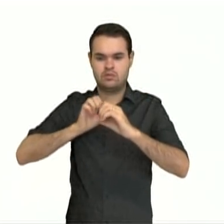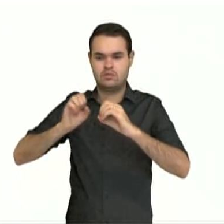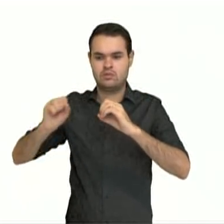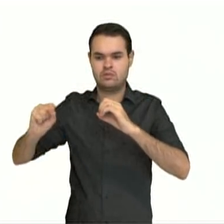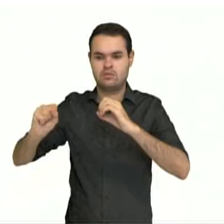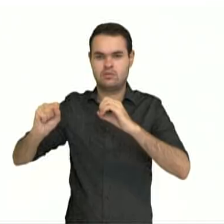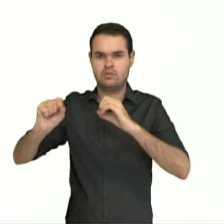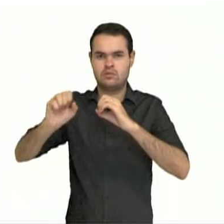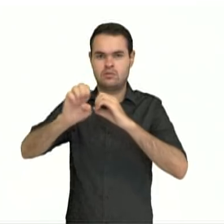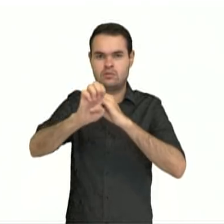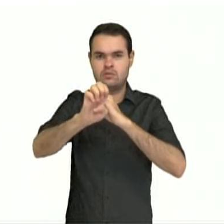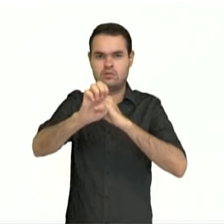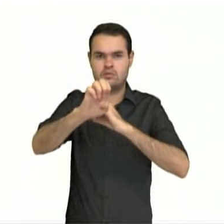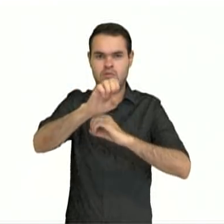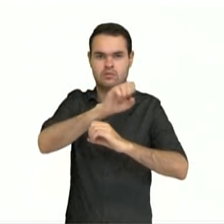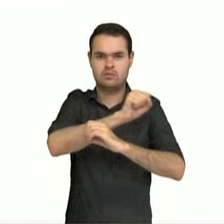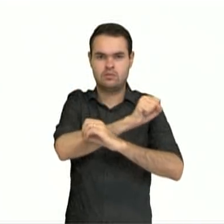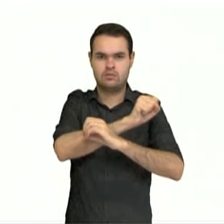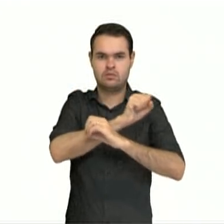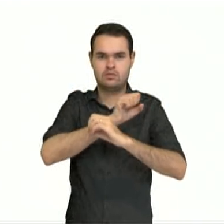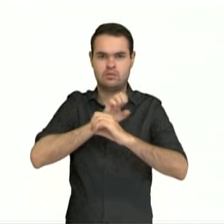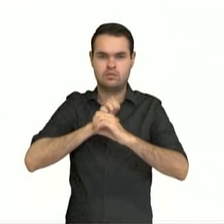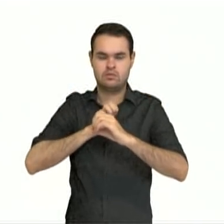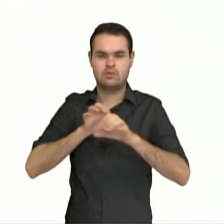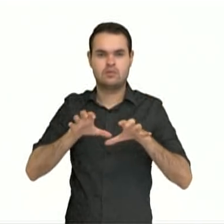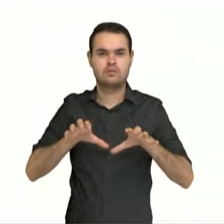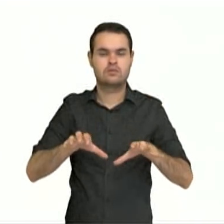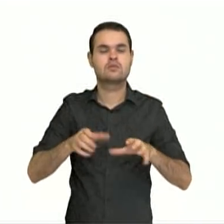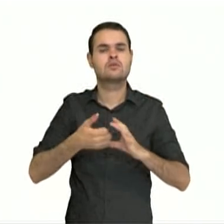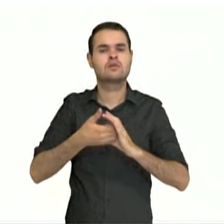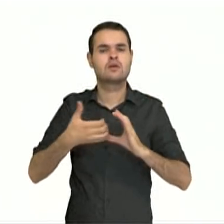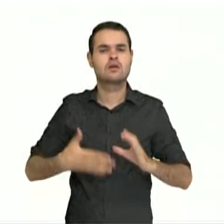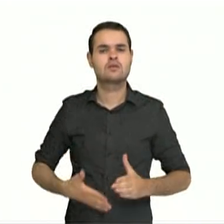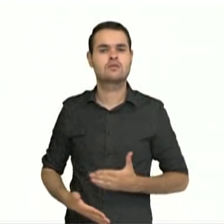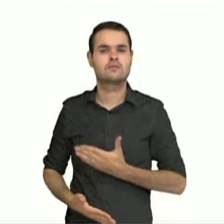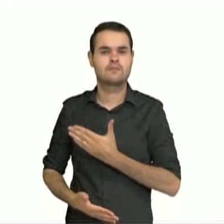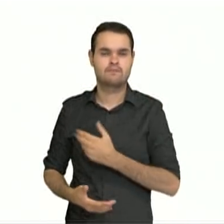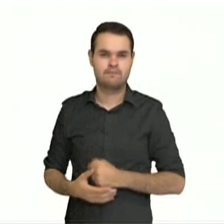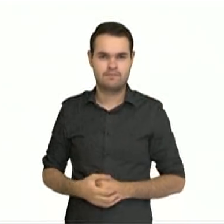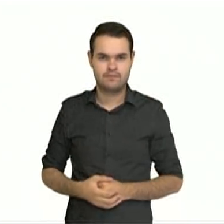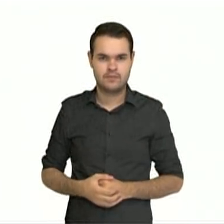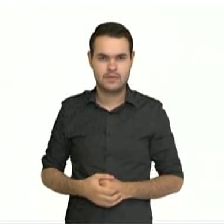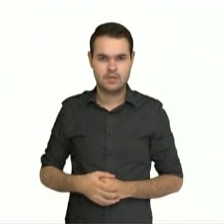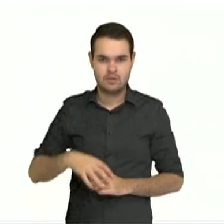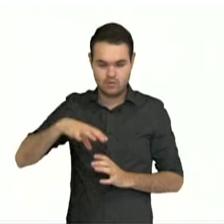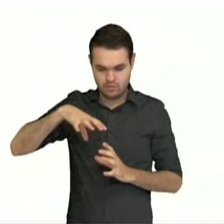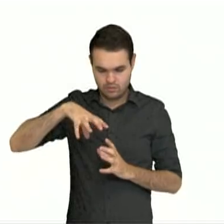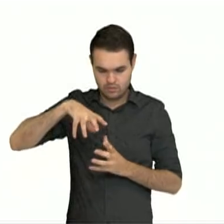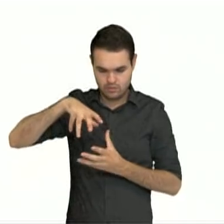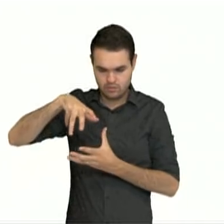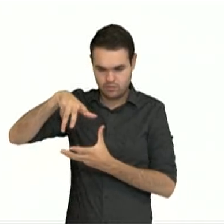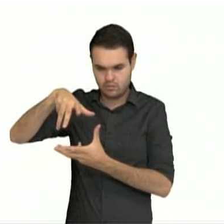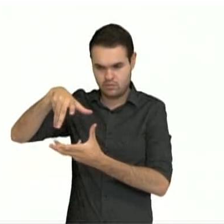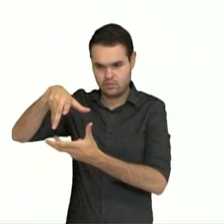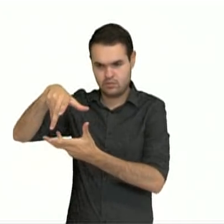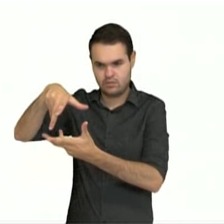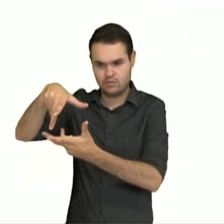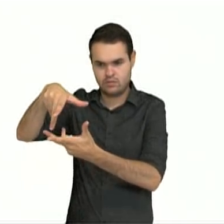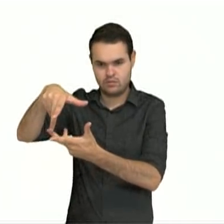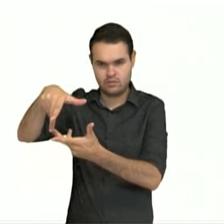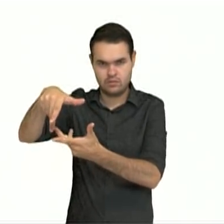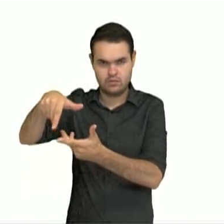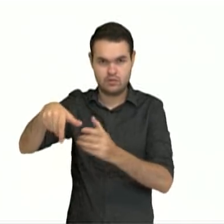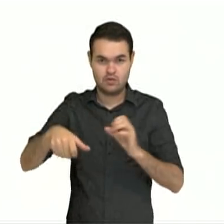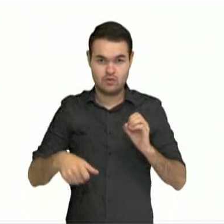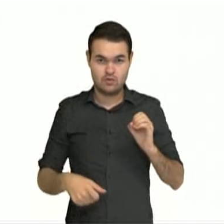de translação, certo? E aí a gente caracteriza, conforme a Terra vai se deslocando e vai recebendo diferente